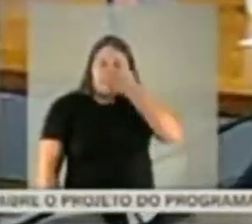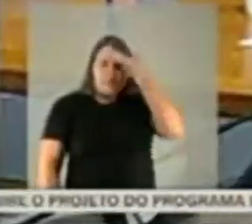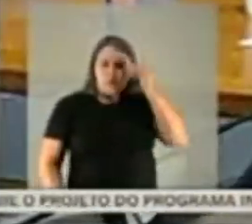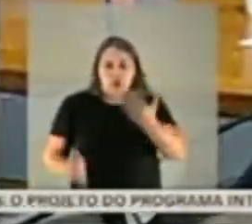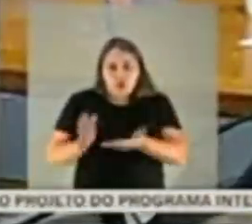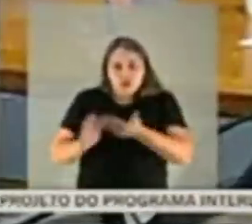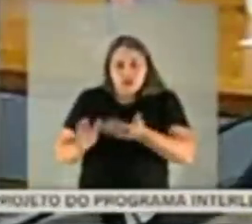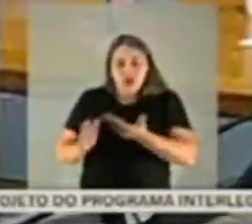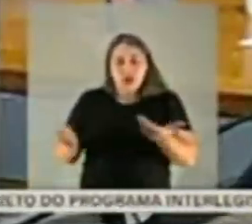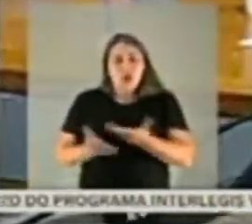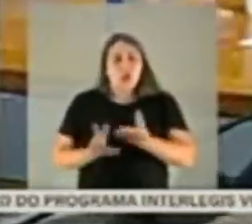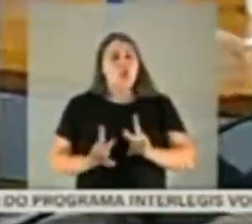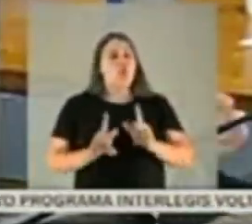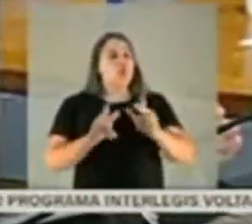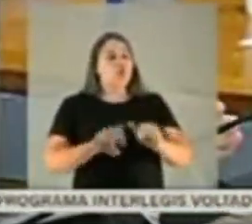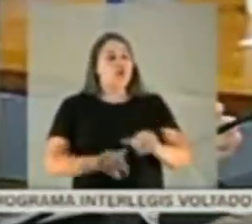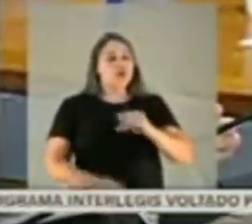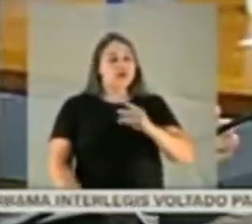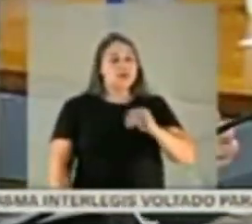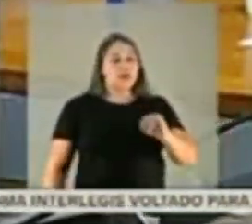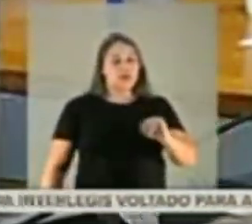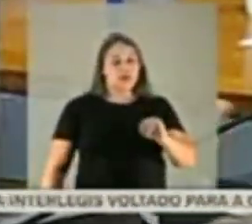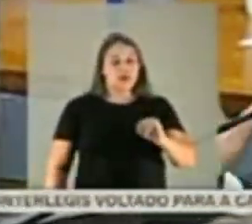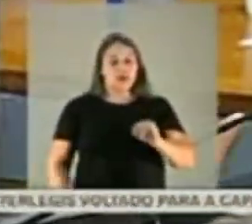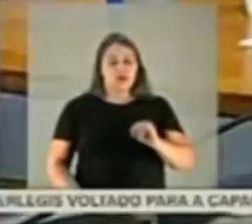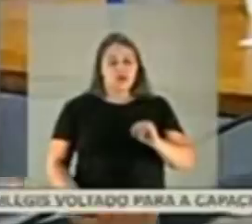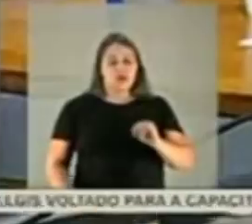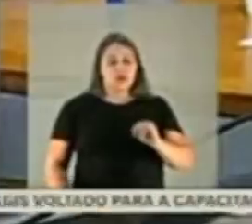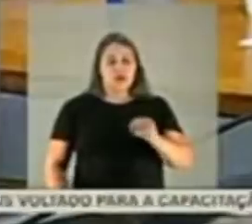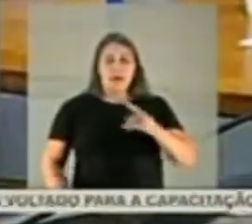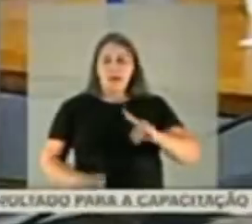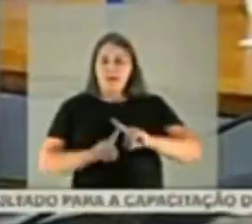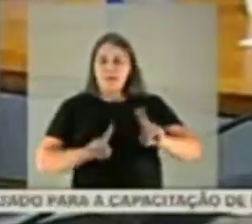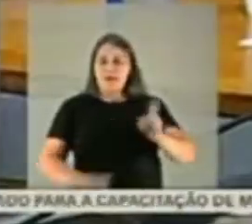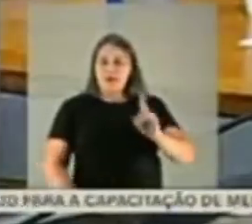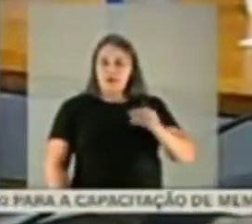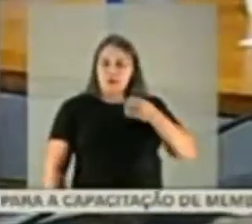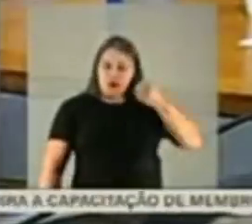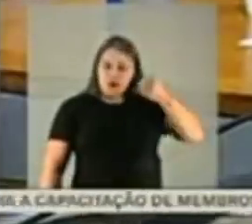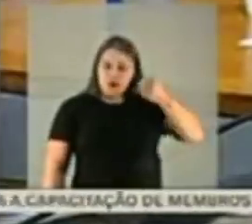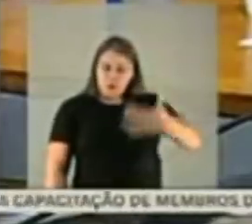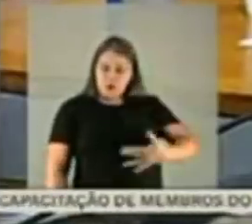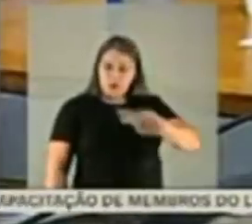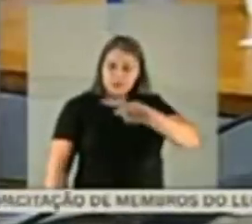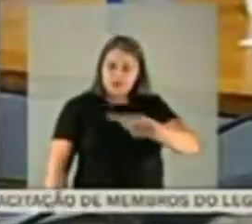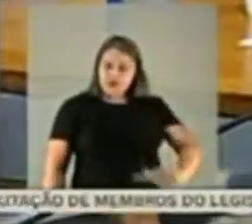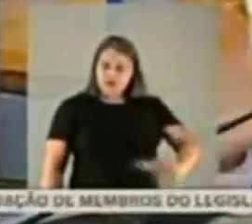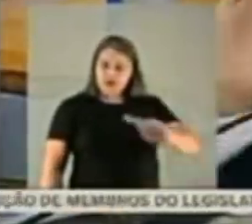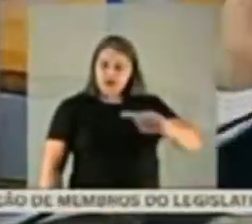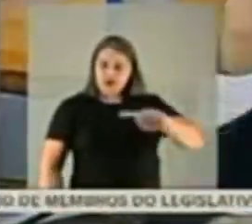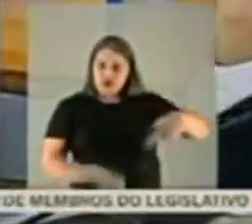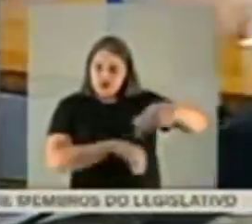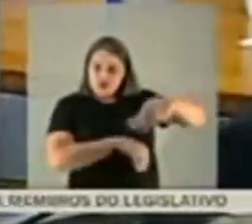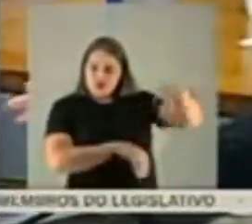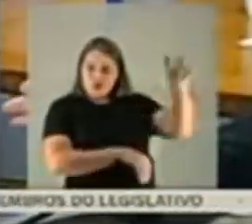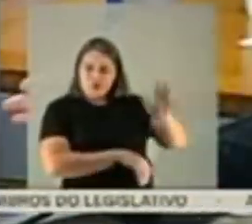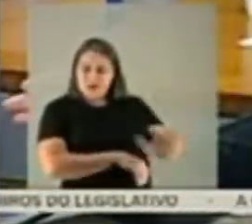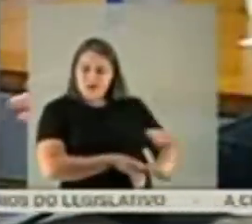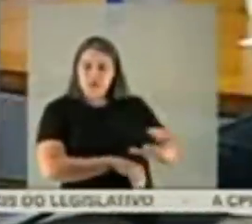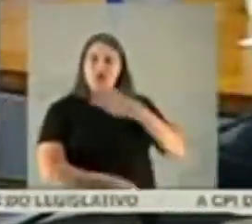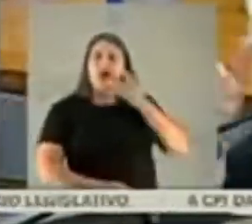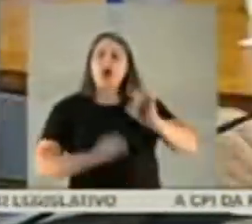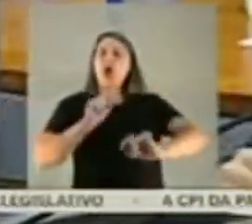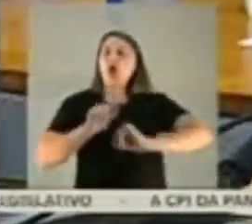que ele sustenta aqui, na CPI, não vale para o presidente da República. No caso do presidente da República, querem atribuir a ele